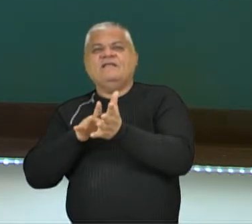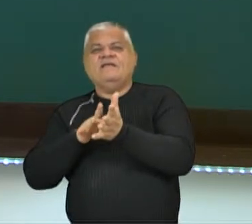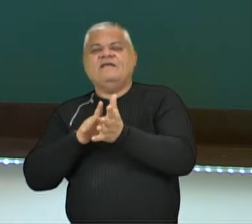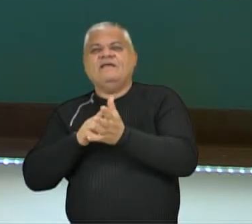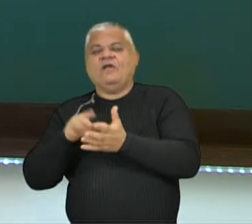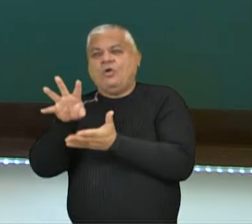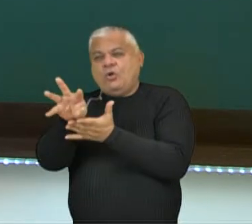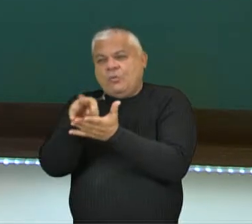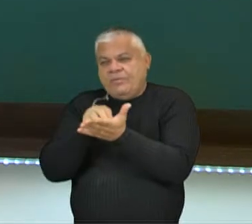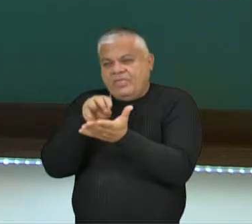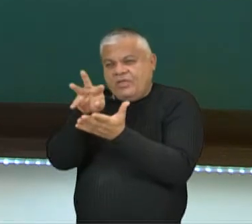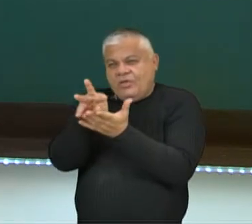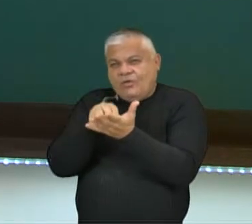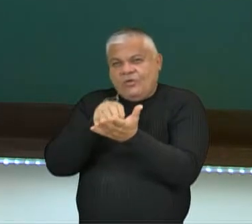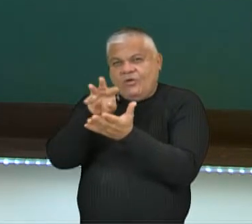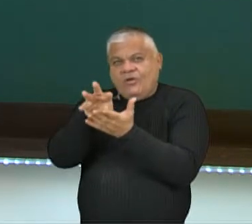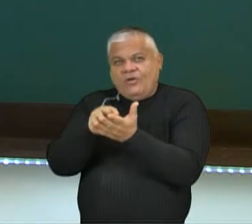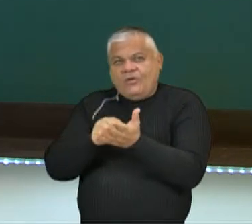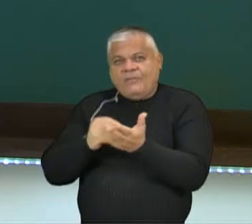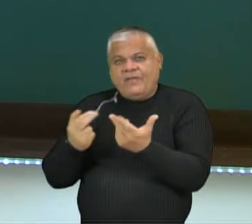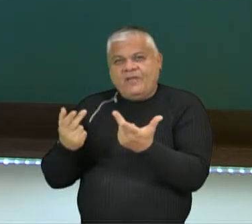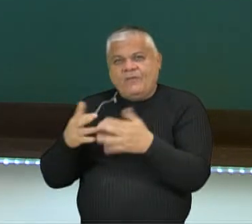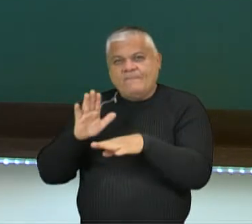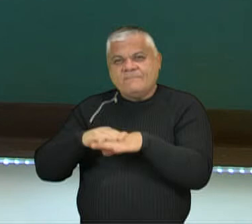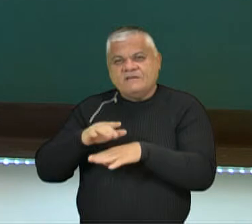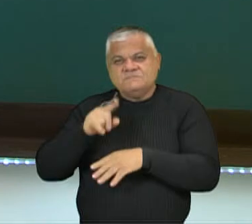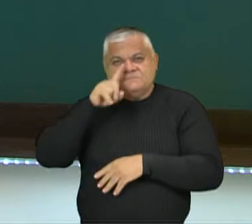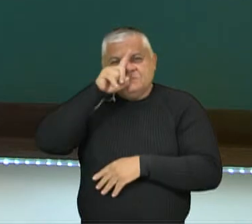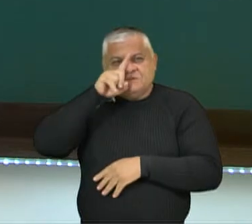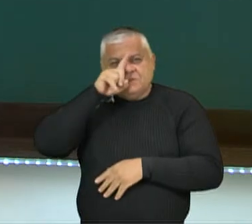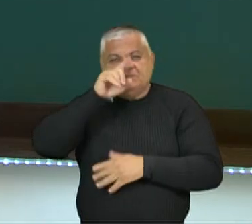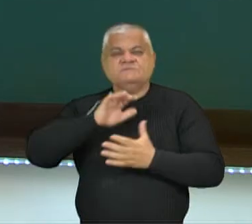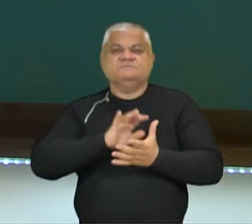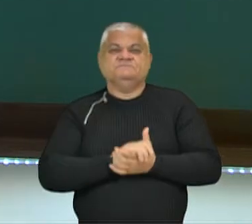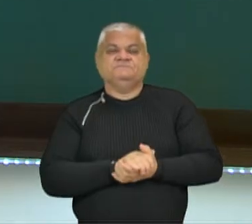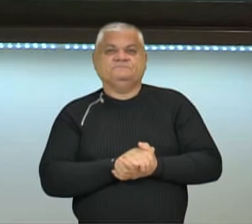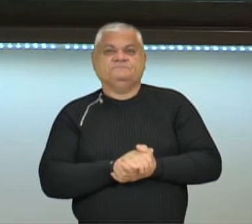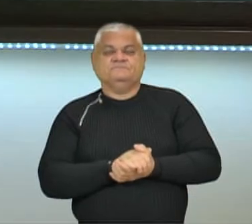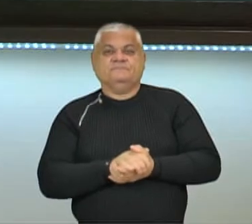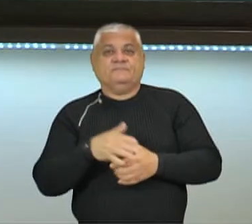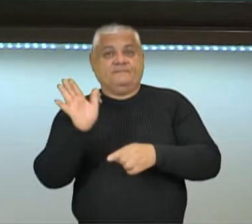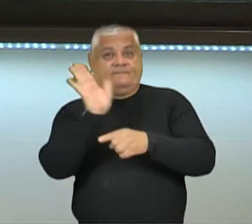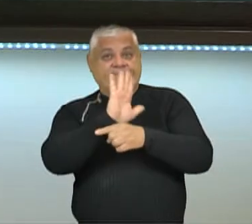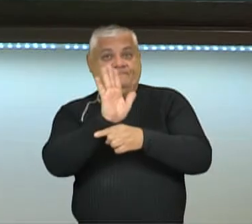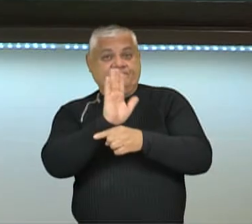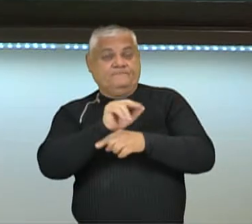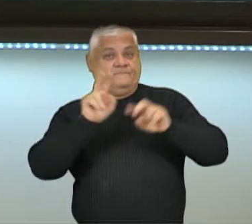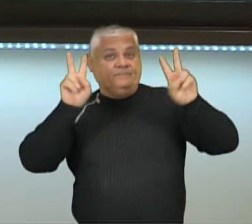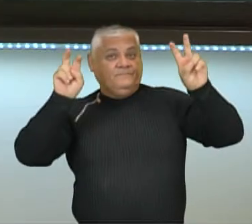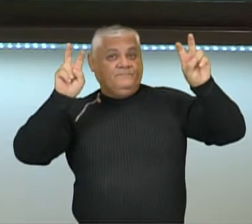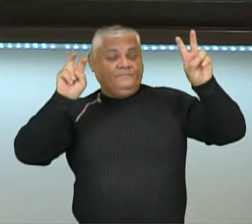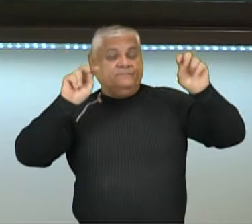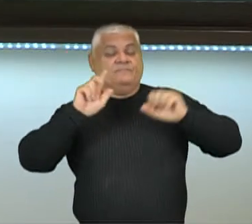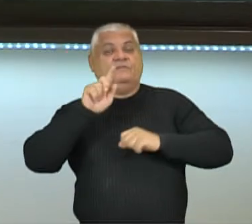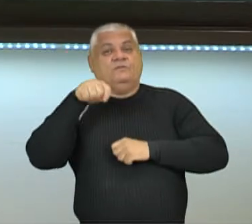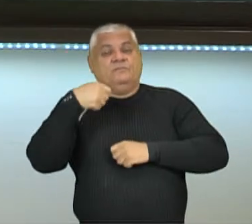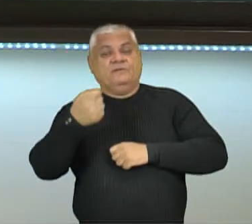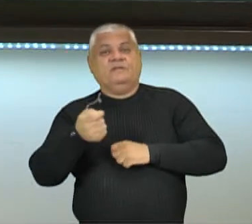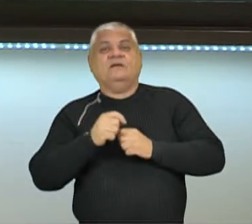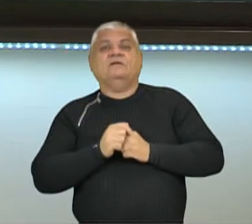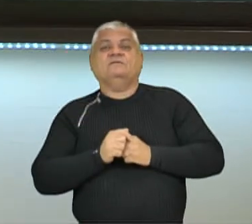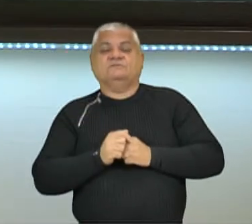eles imitam animais que são mais perigosos do que eles. Então, nesse vídeo nós falamos